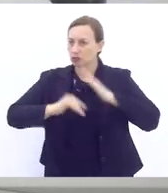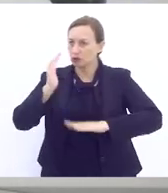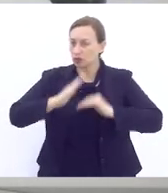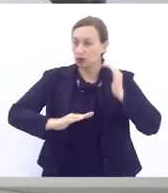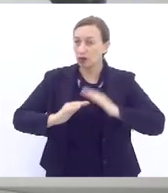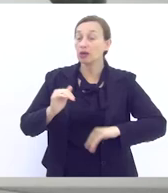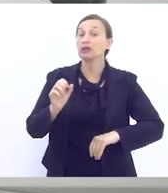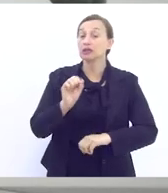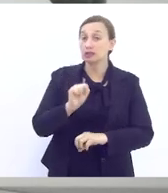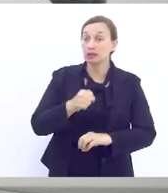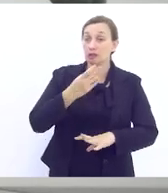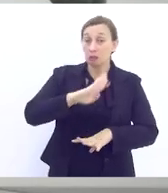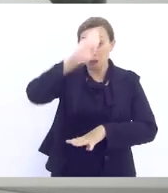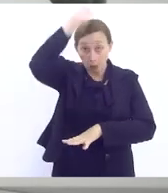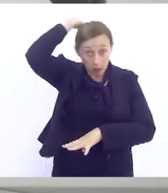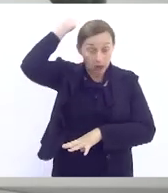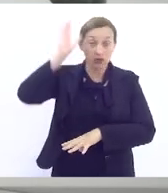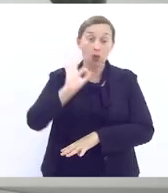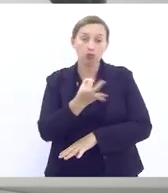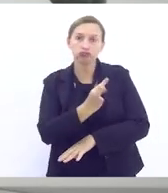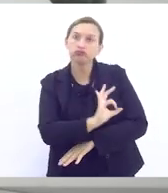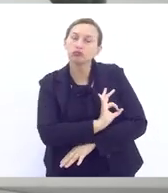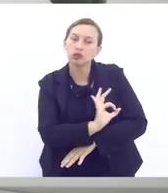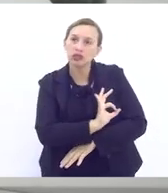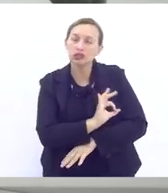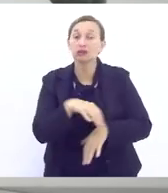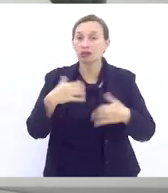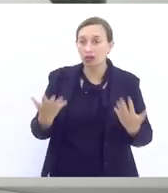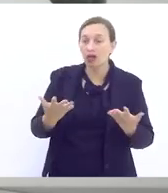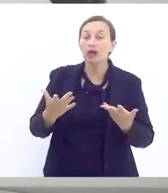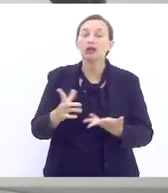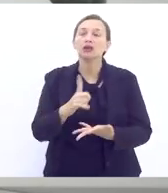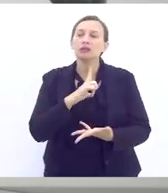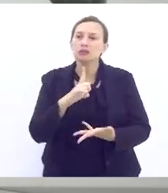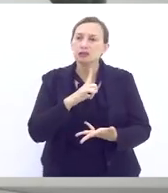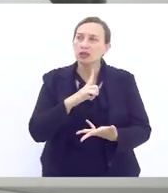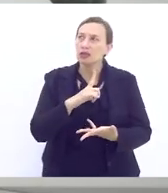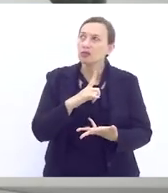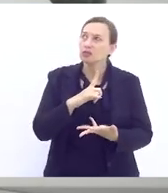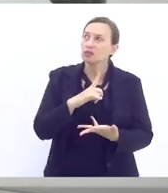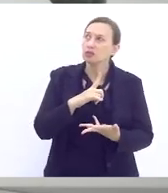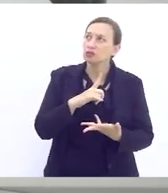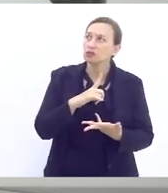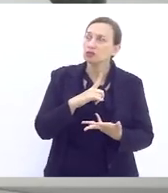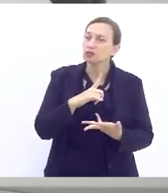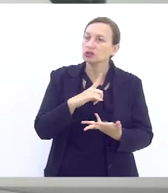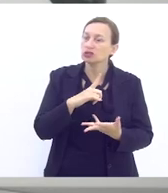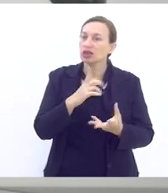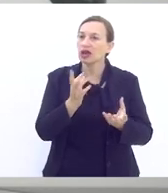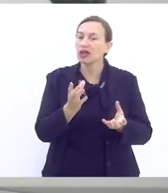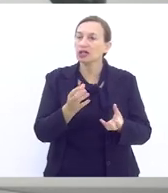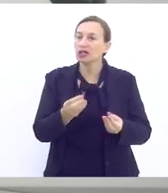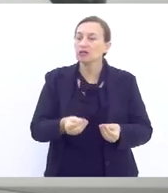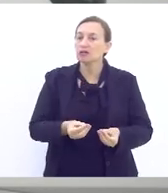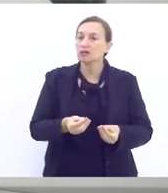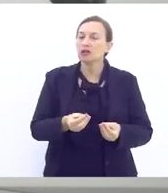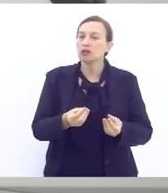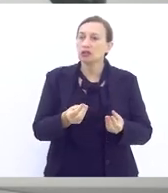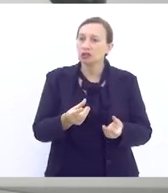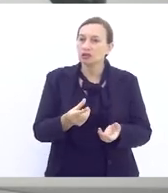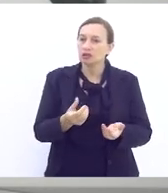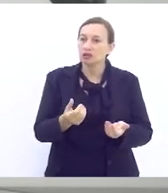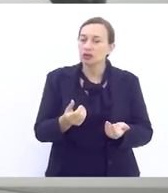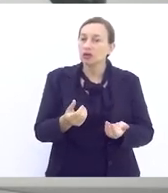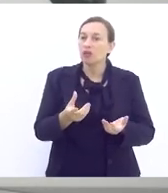bombeiros São polícias né E nós temos dado muito cursos para ele de capacitação gratuitamente